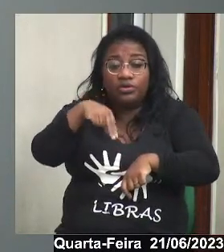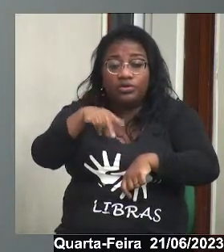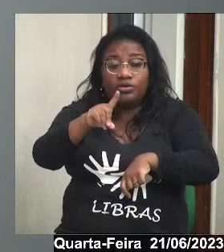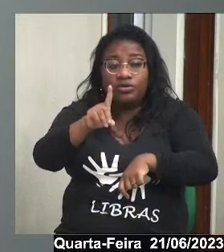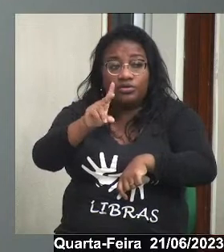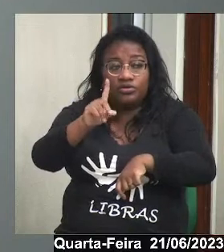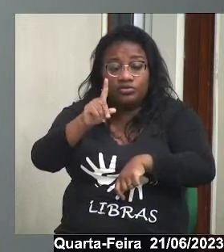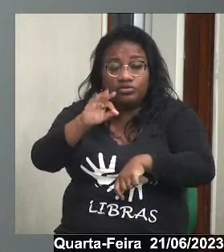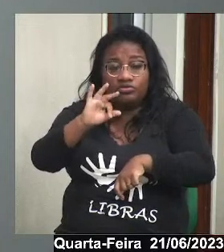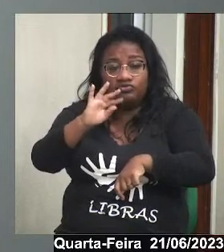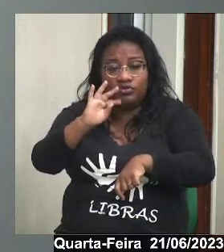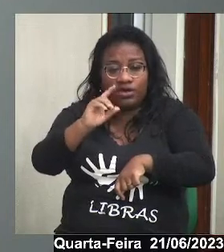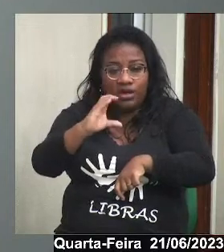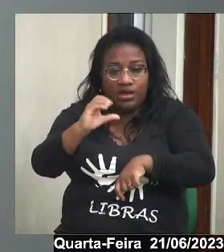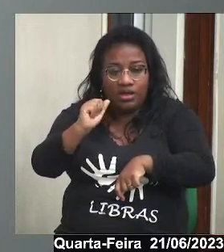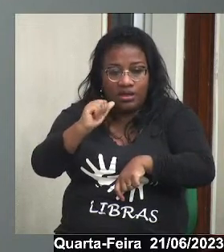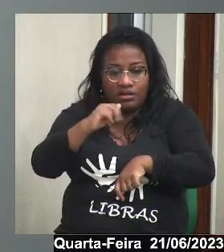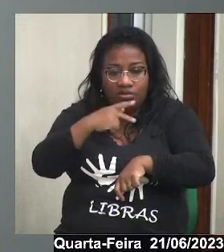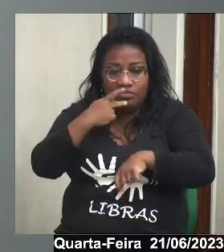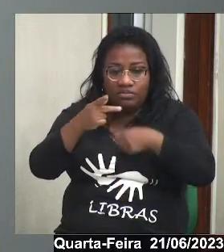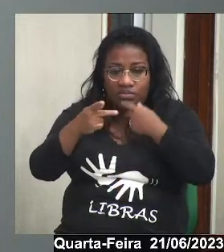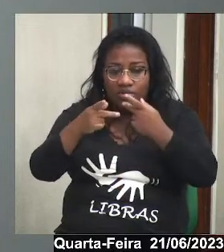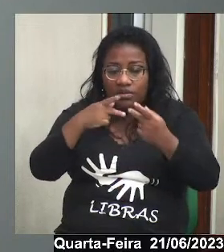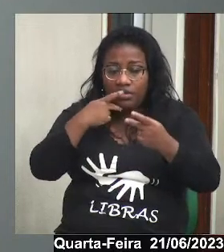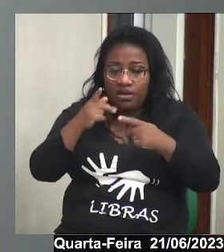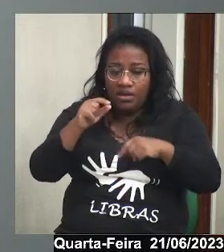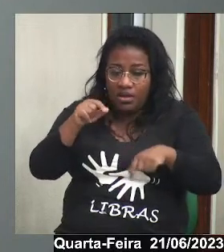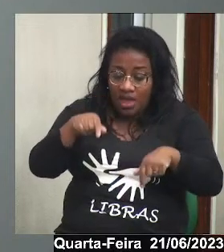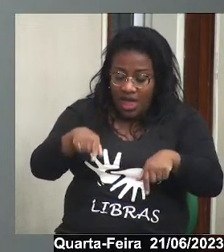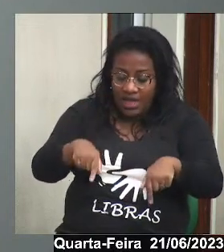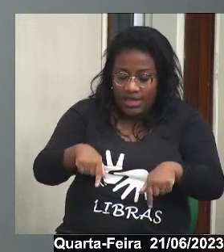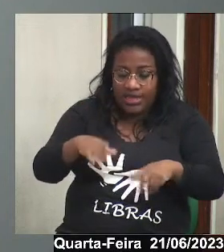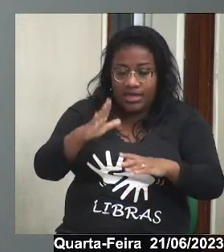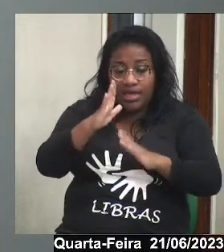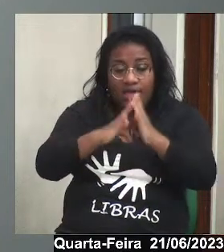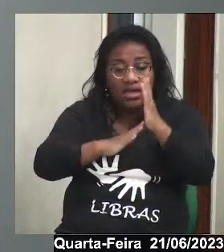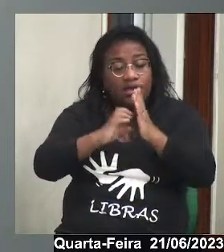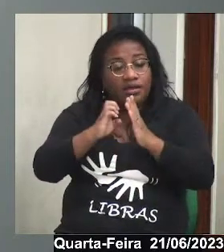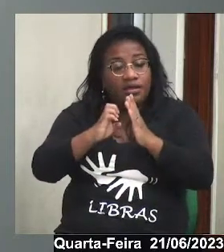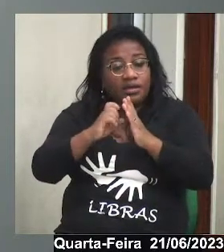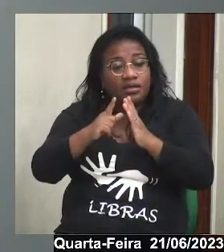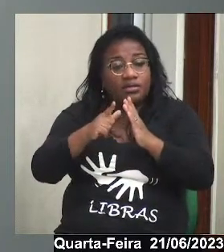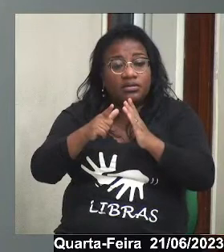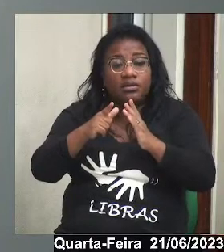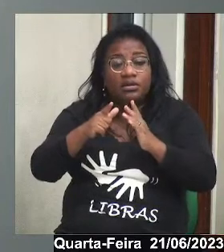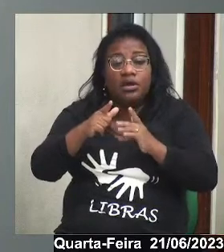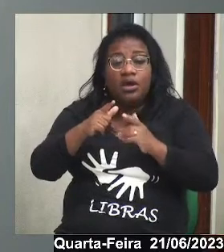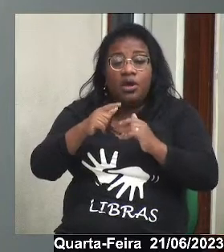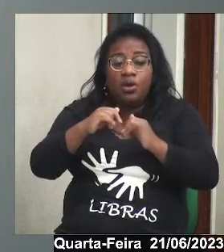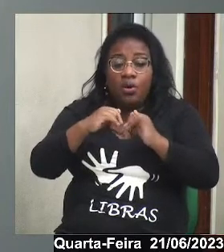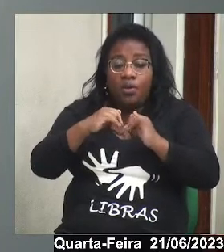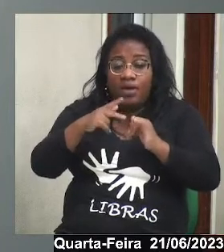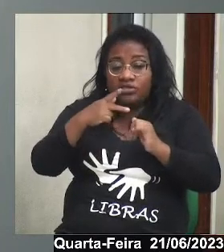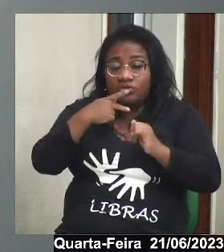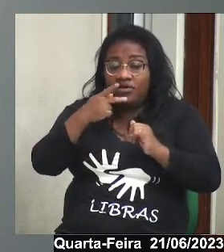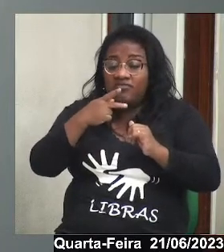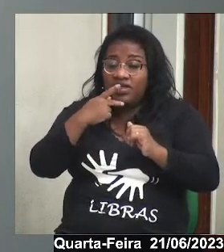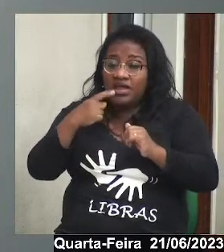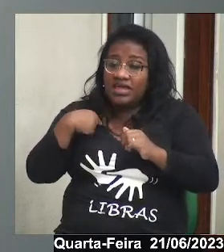Quando isso acontece, o que começa a acontecer? O município, no caso Imbu das Artes, começa a ter a fama de mal